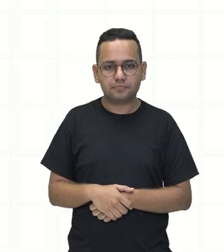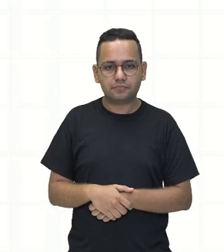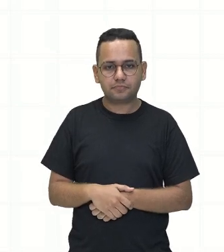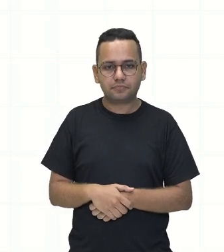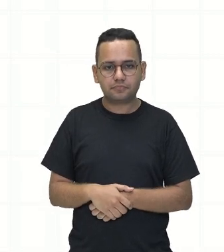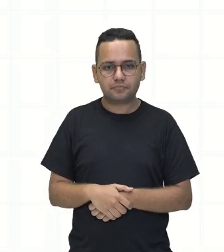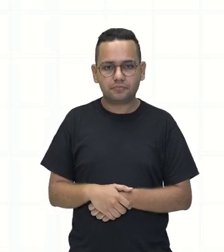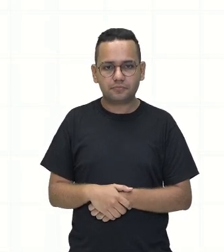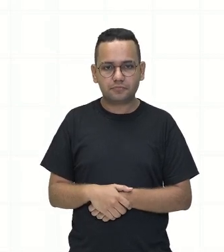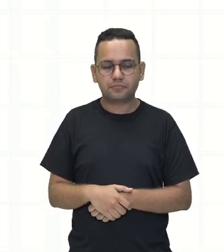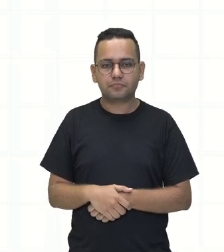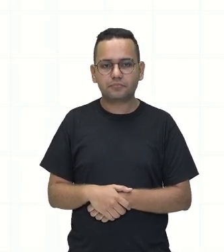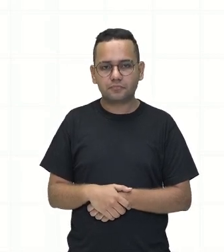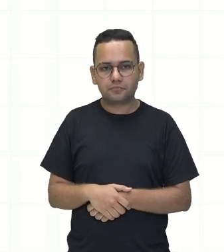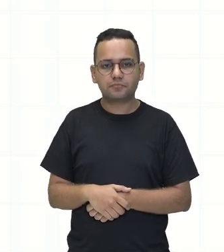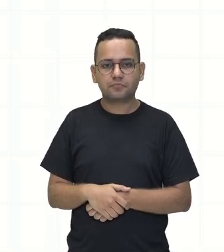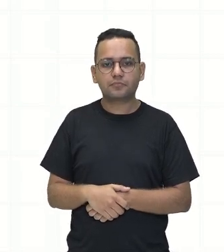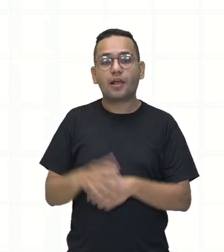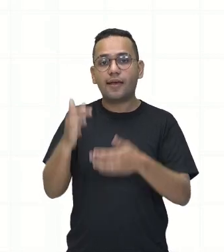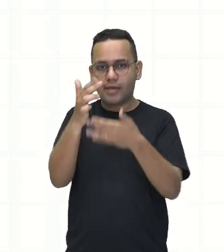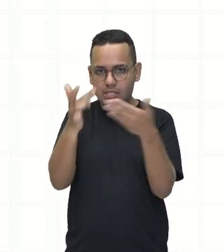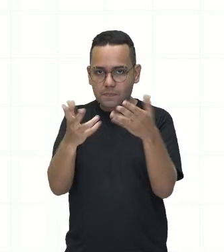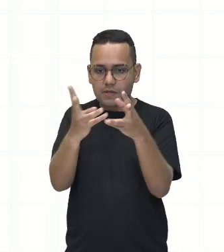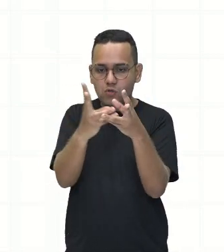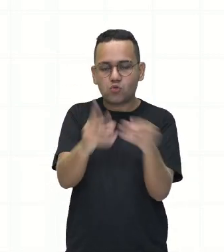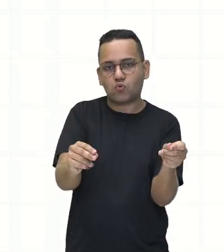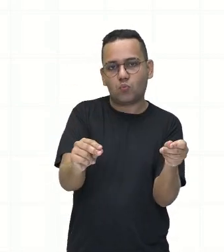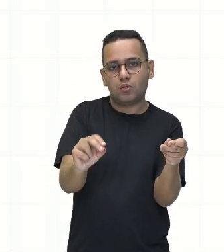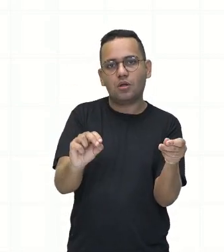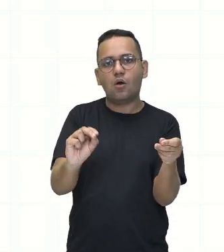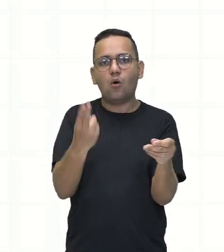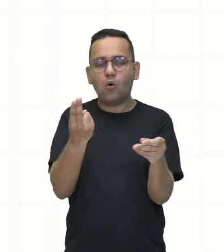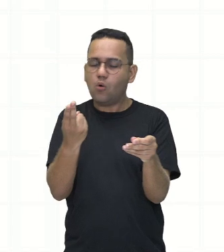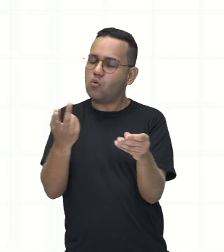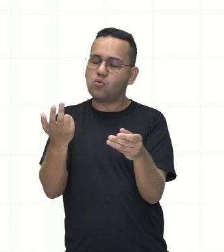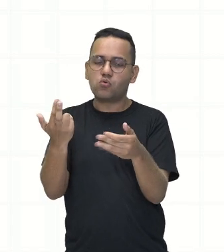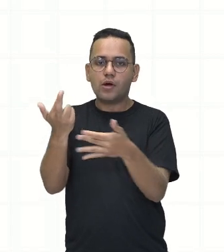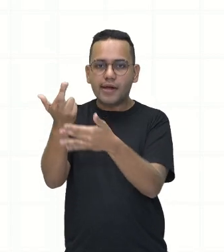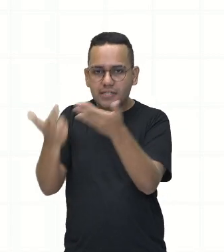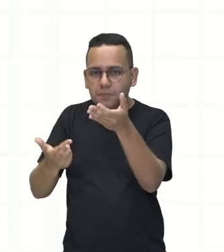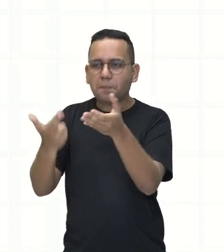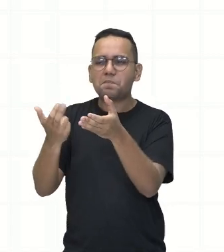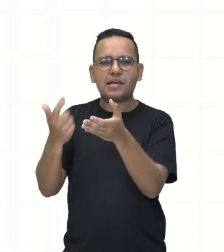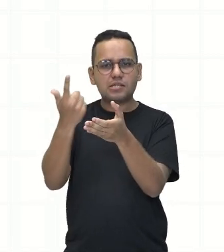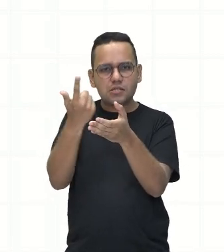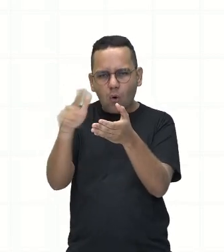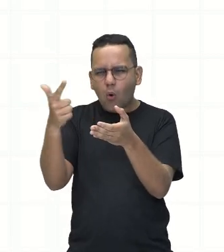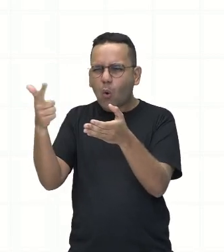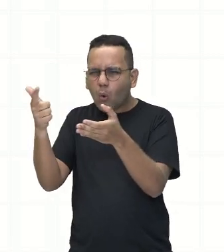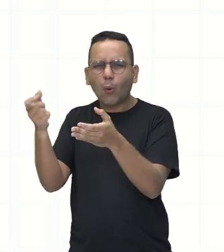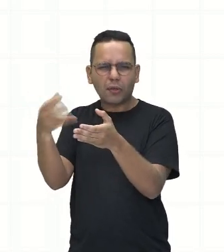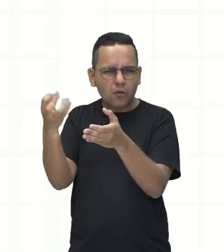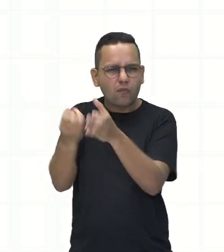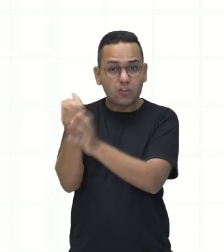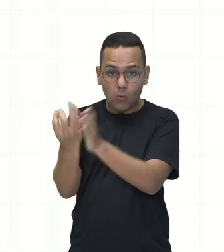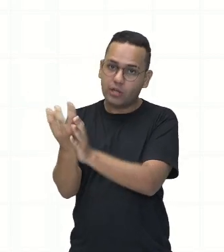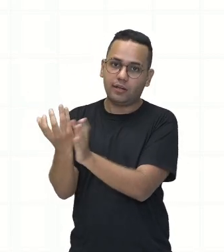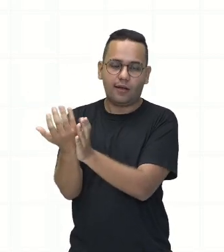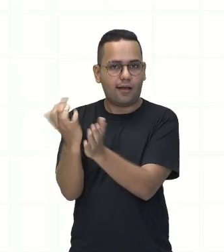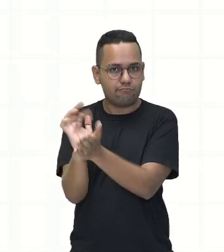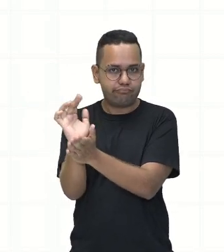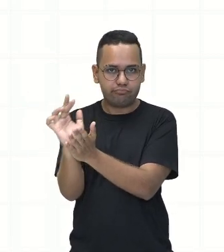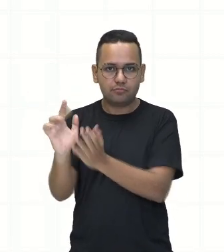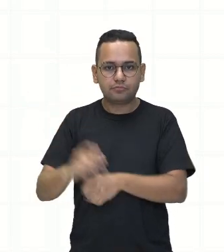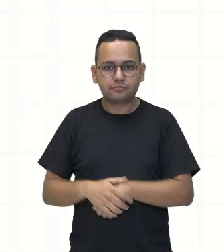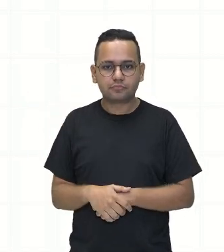de espécies. Aqui entra aquelas espécies exóticas. A gente chama assim as espécies que foram